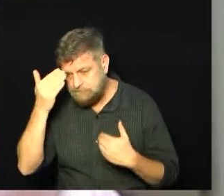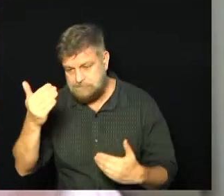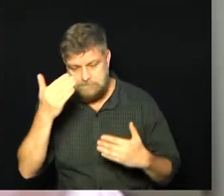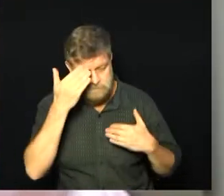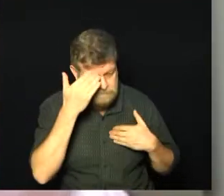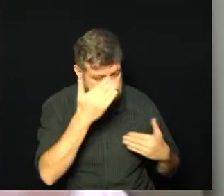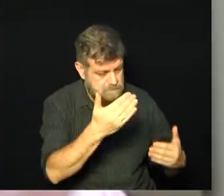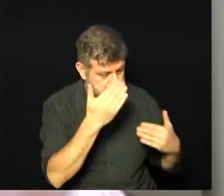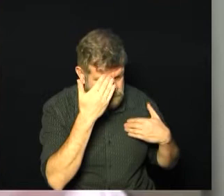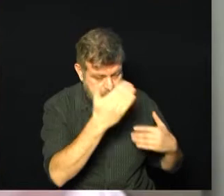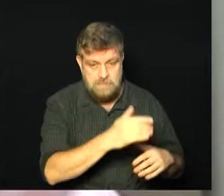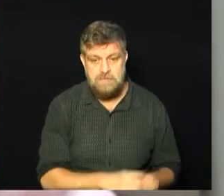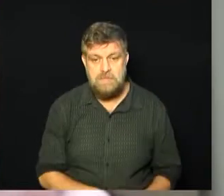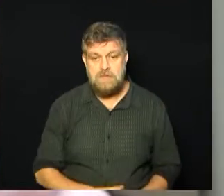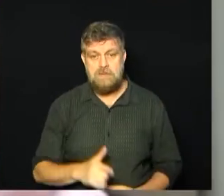aí